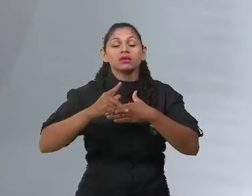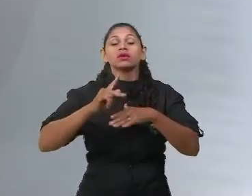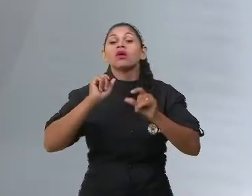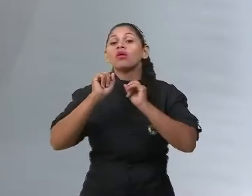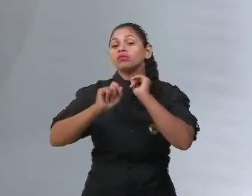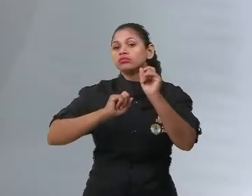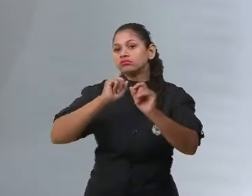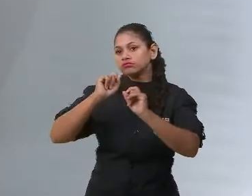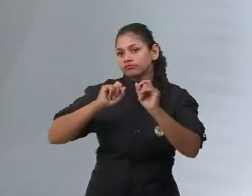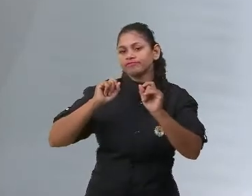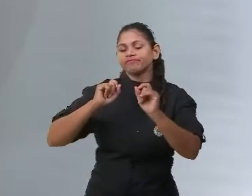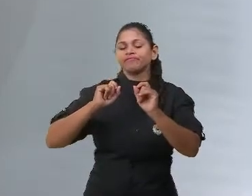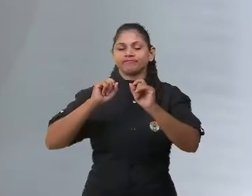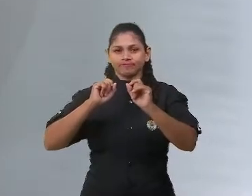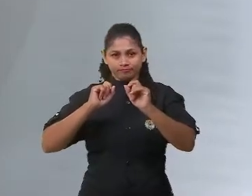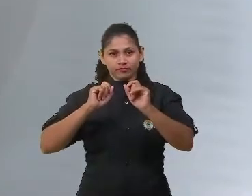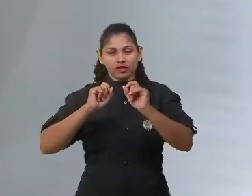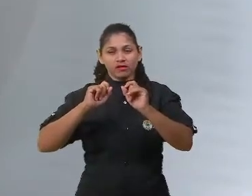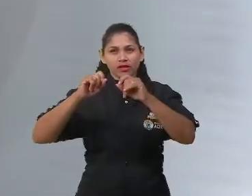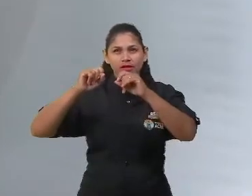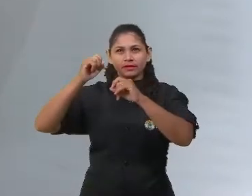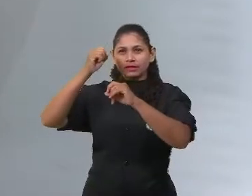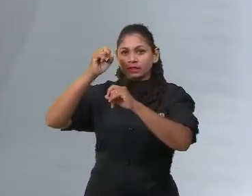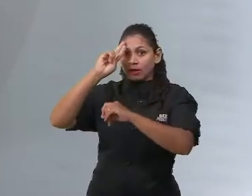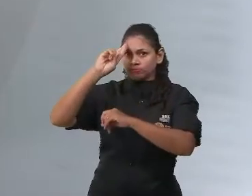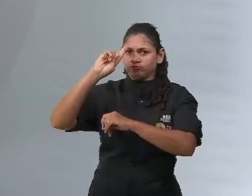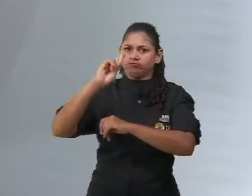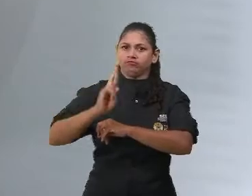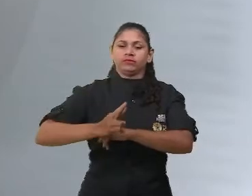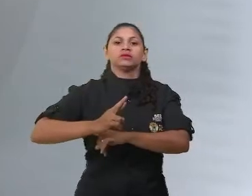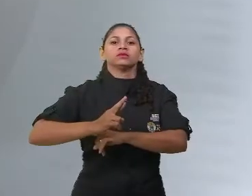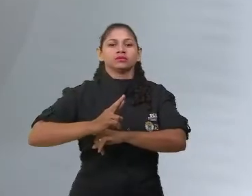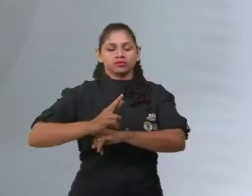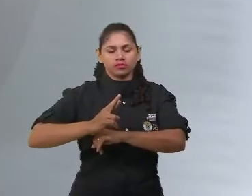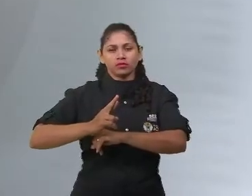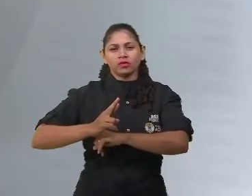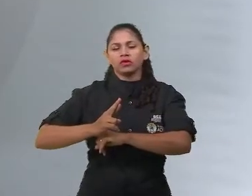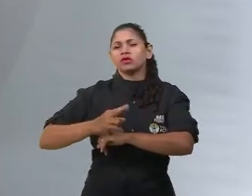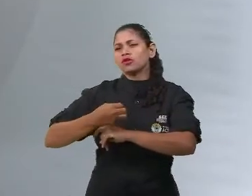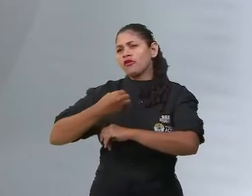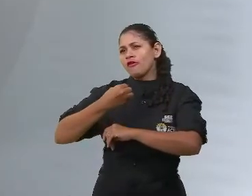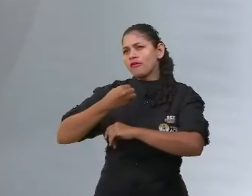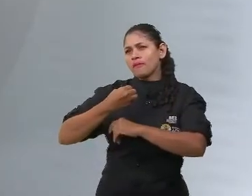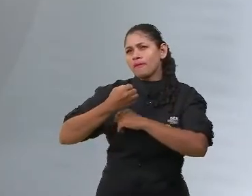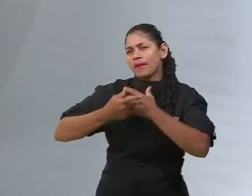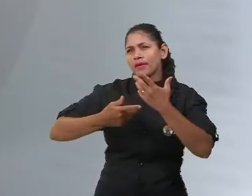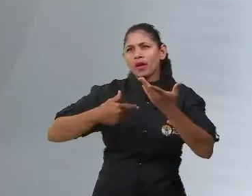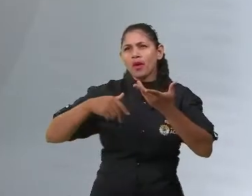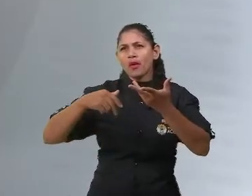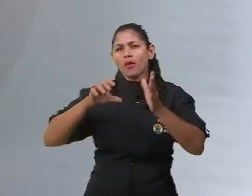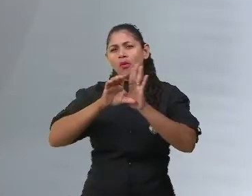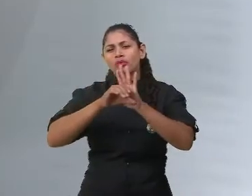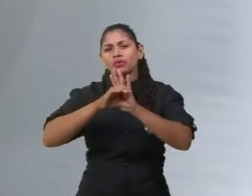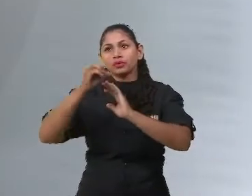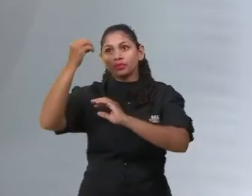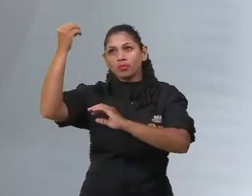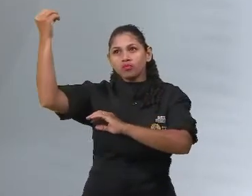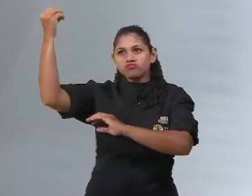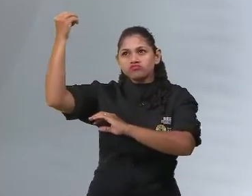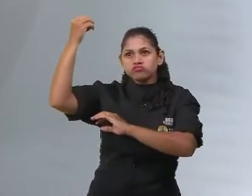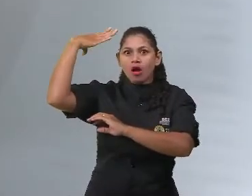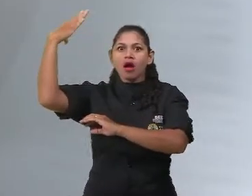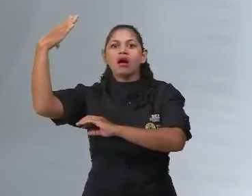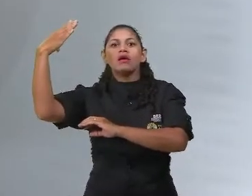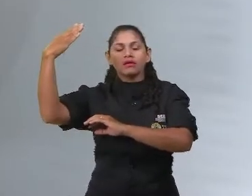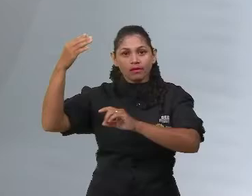conhecimento através da racionalidade. Então, quando a gente fala em iluminismo, remete à luz. Por isso, muitas vezes, o